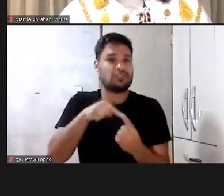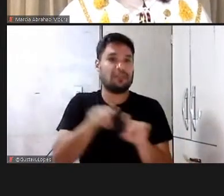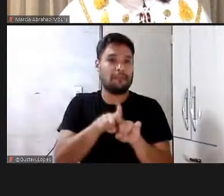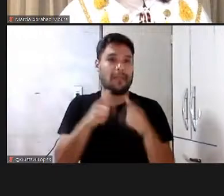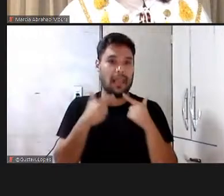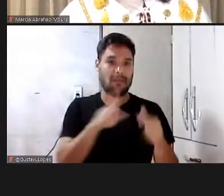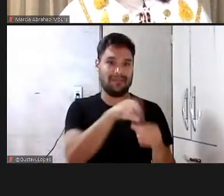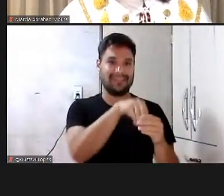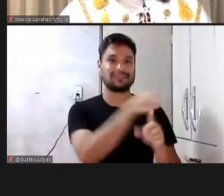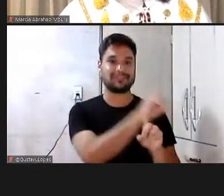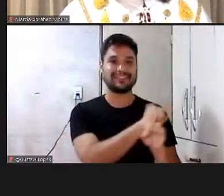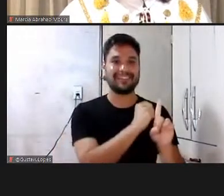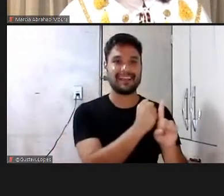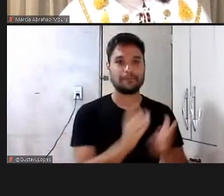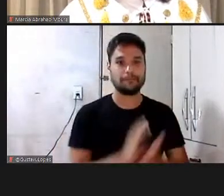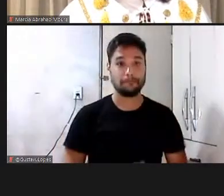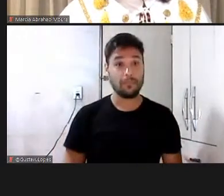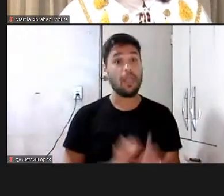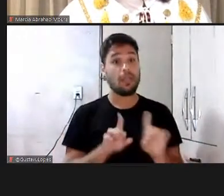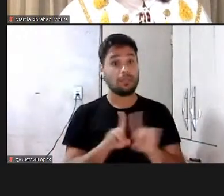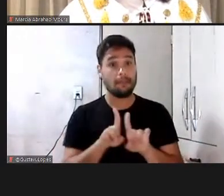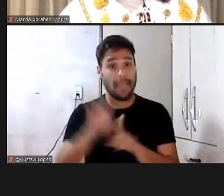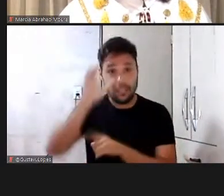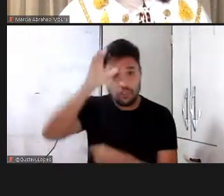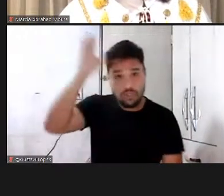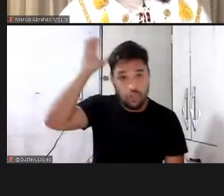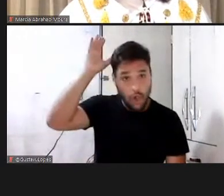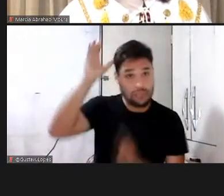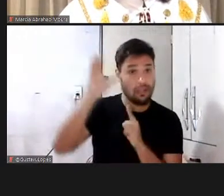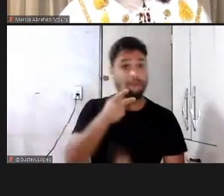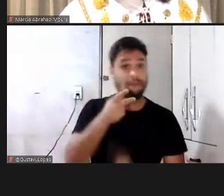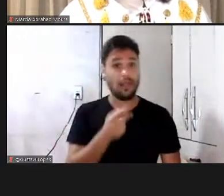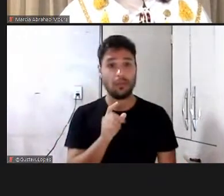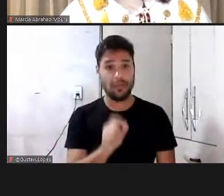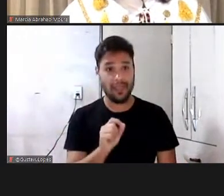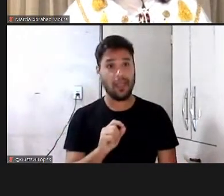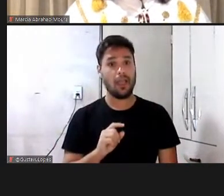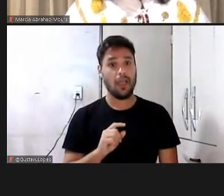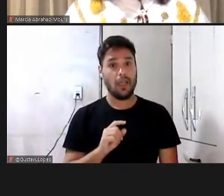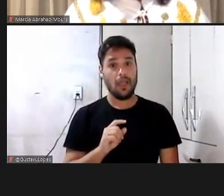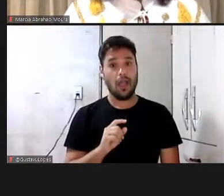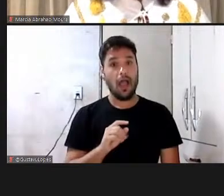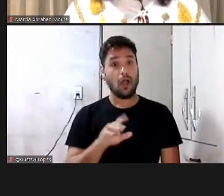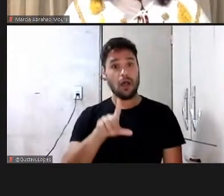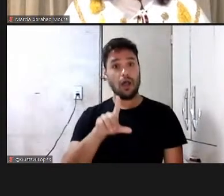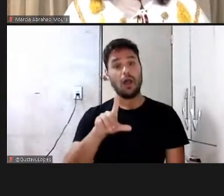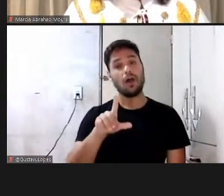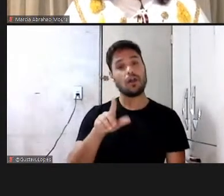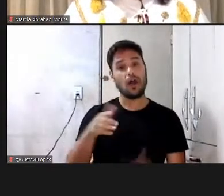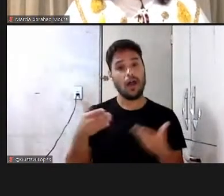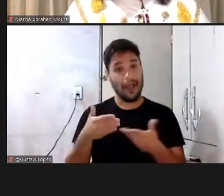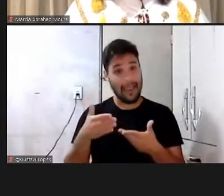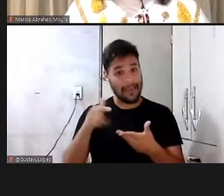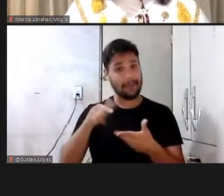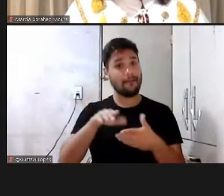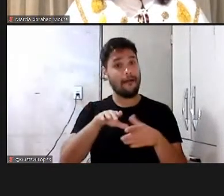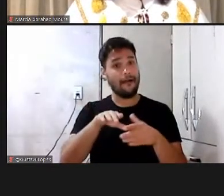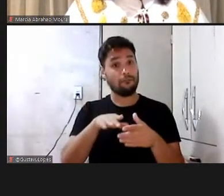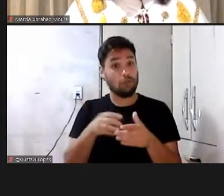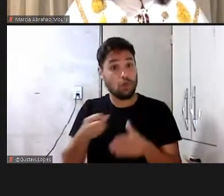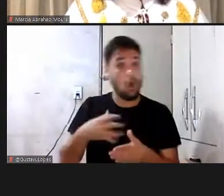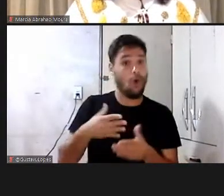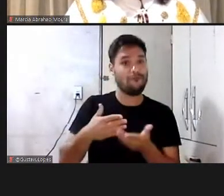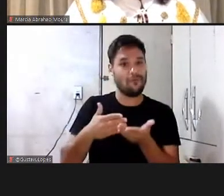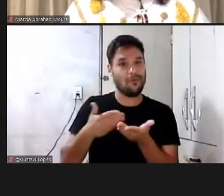Conforme proposto na abordagem chomskiana, e agora alcançamos a contribuição de nosso ilustre laureado em sua formulação mais recente,